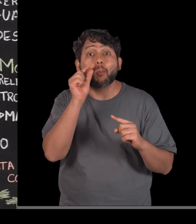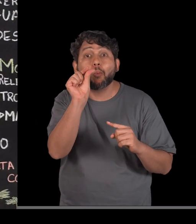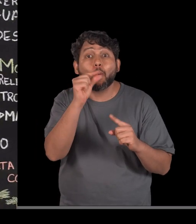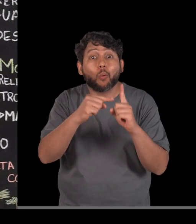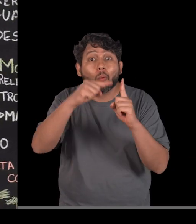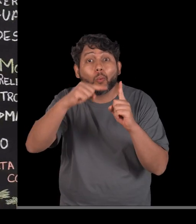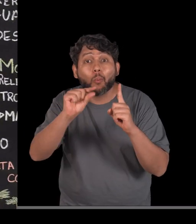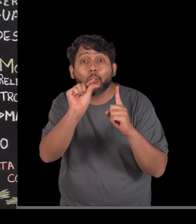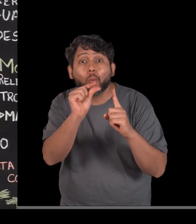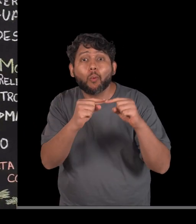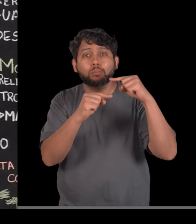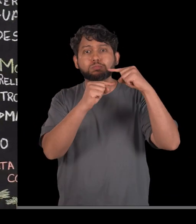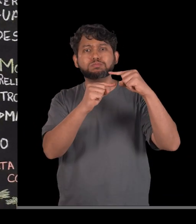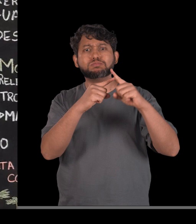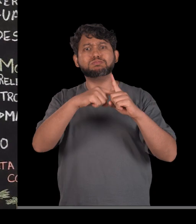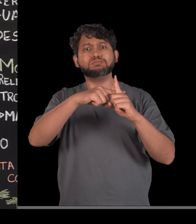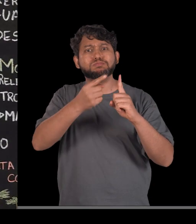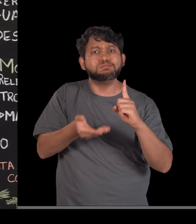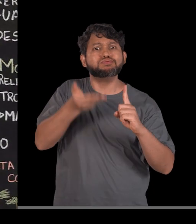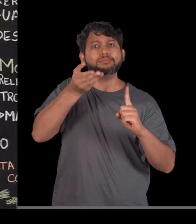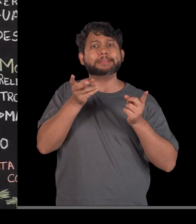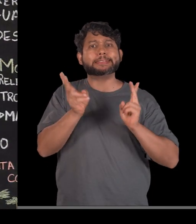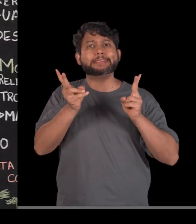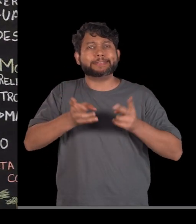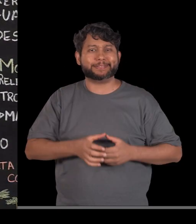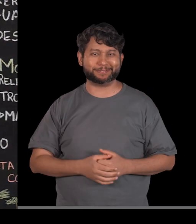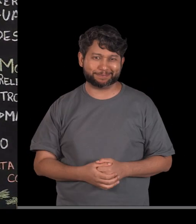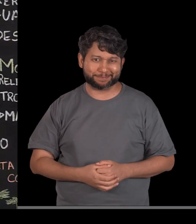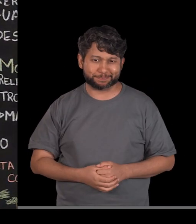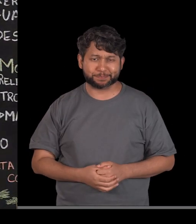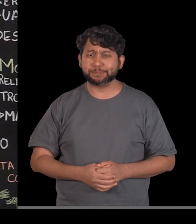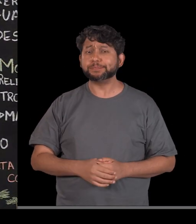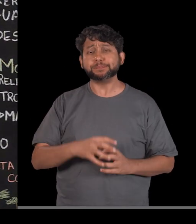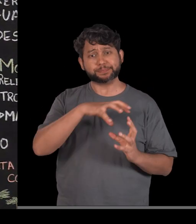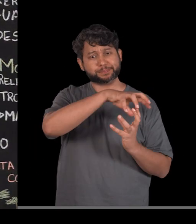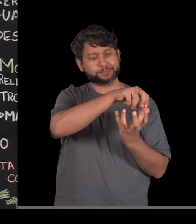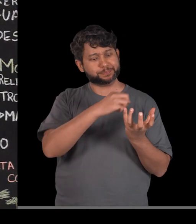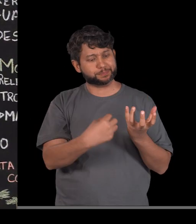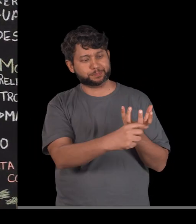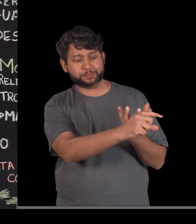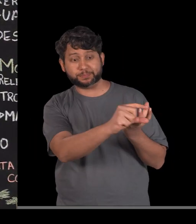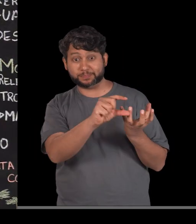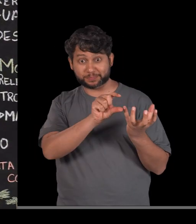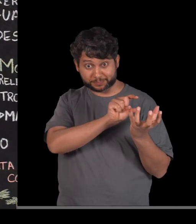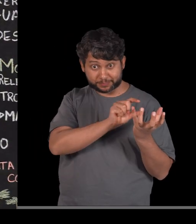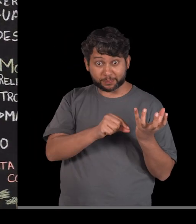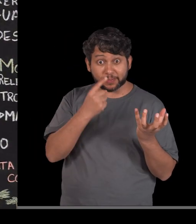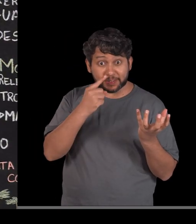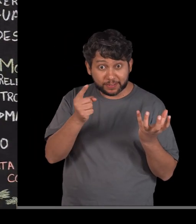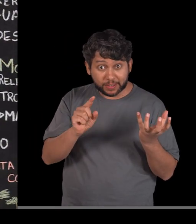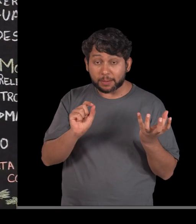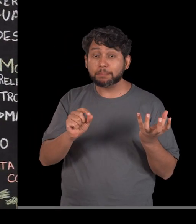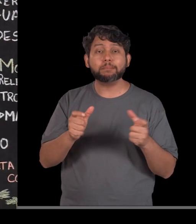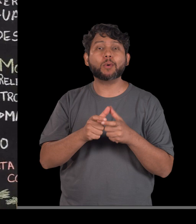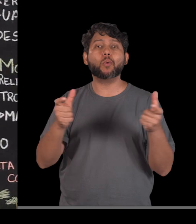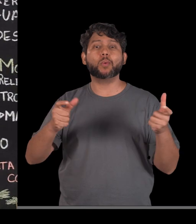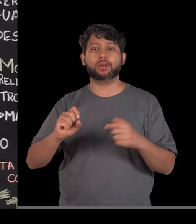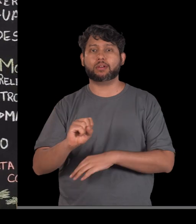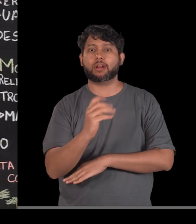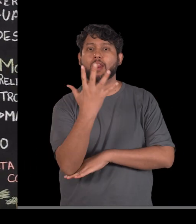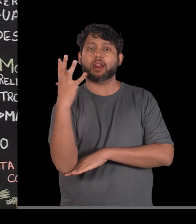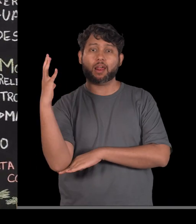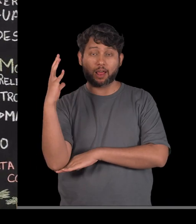é muito pequena. Tranquilo? Beleza. O que acontece? Lá você vai encontrar vegetação